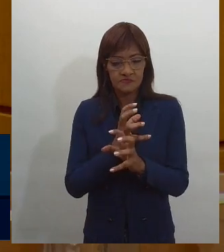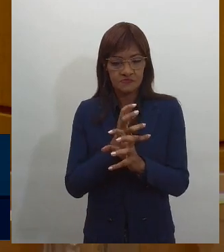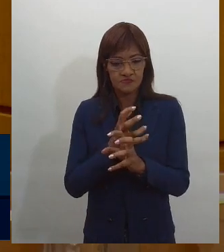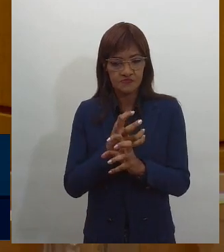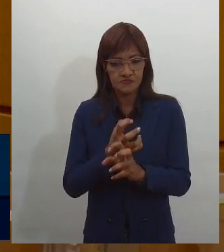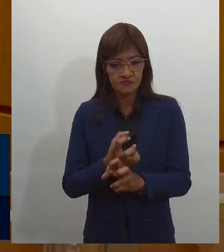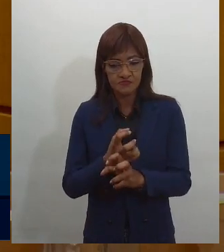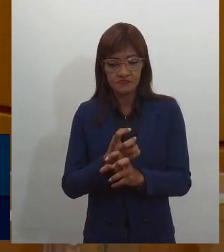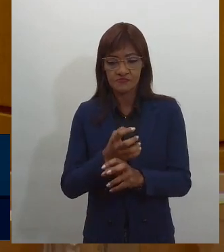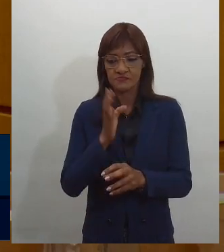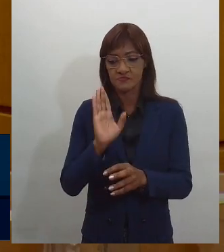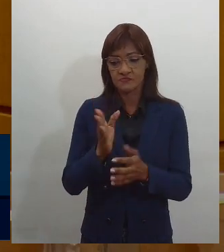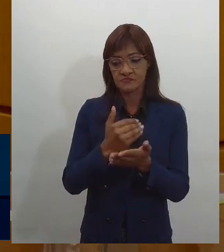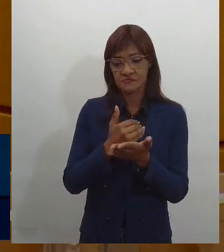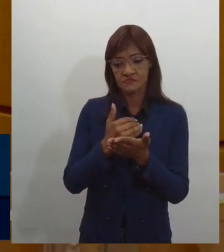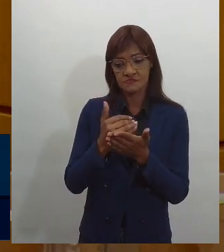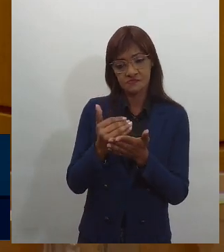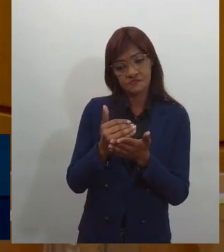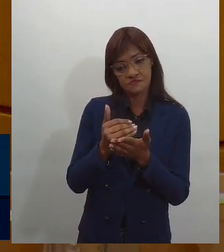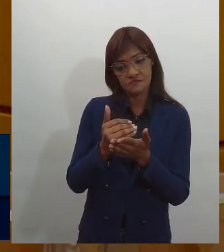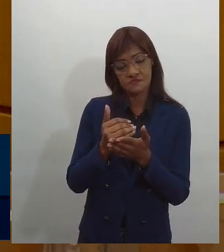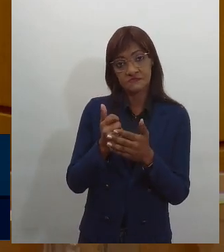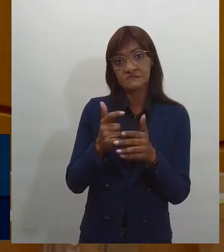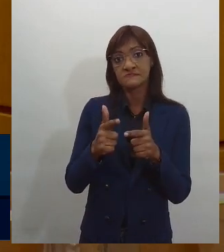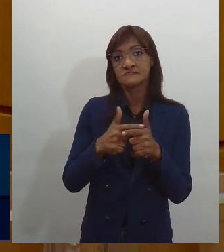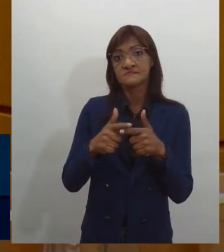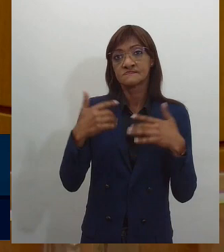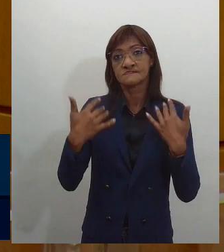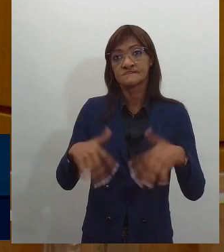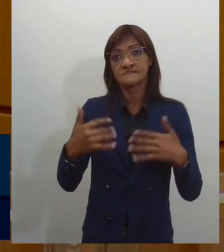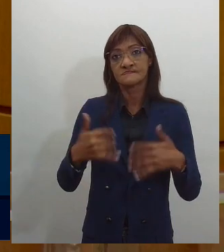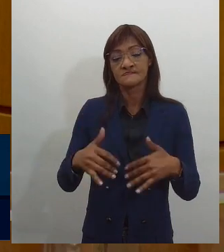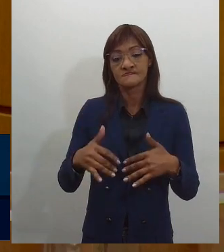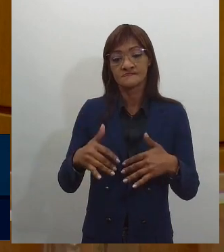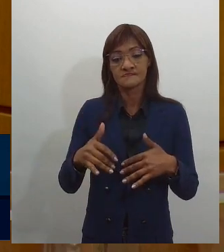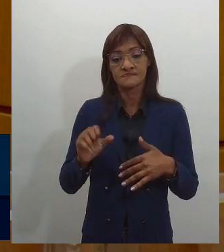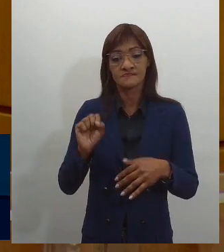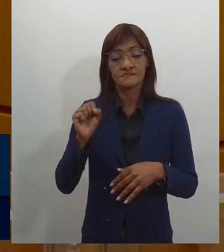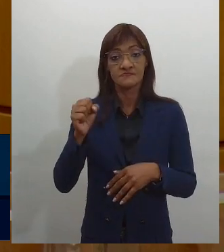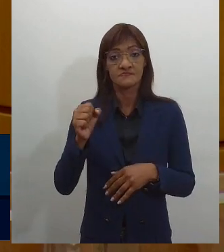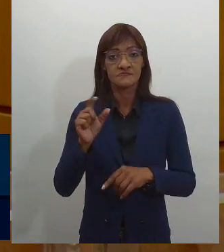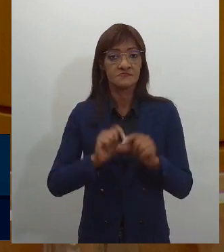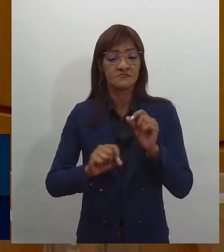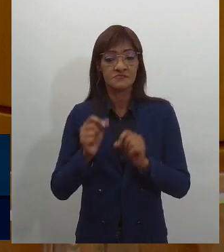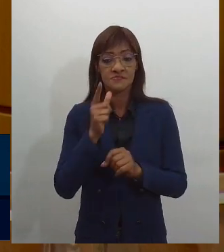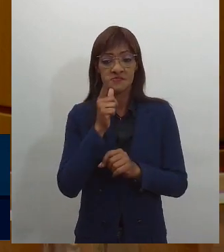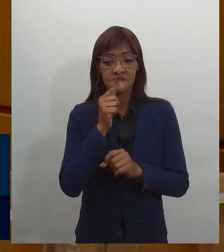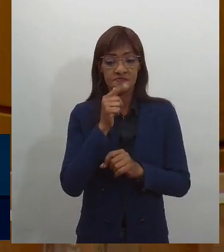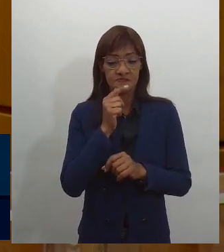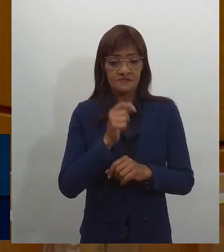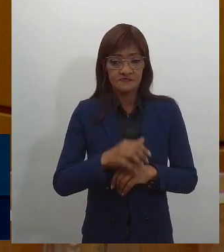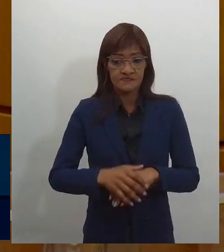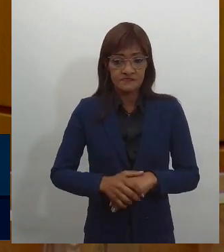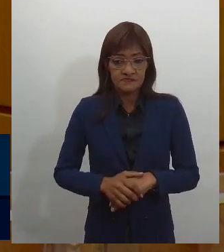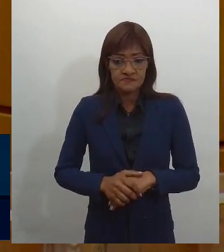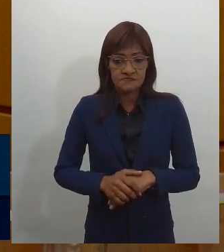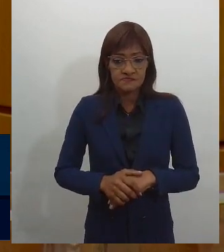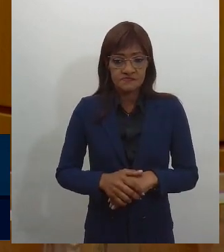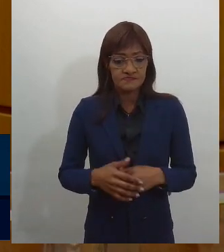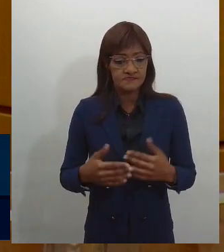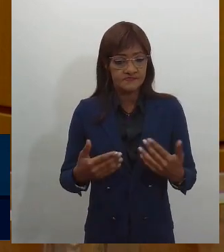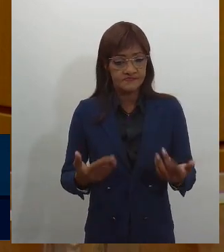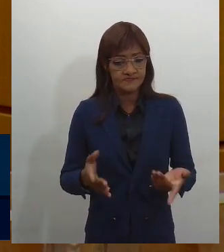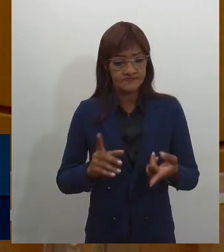problema, um gravíssimo problema com a questão da água para o consumo humano e também para o consumo dos